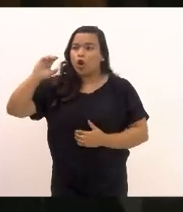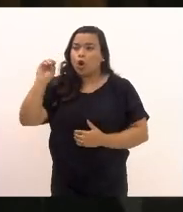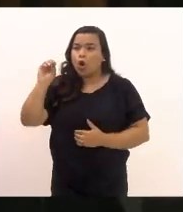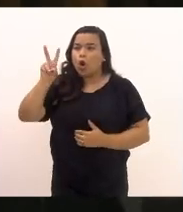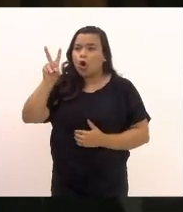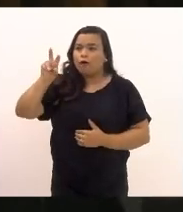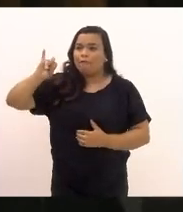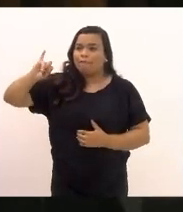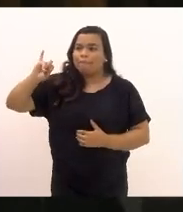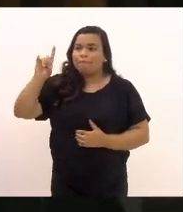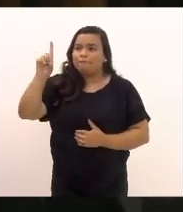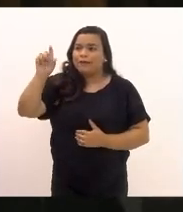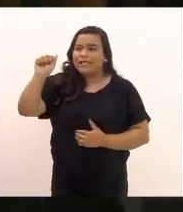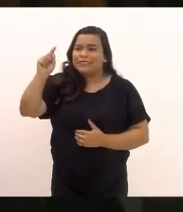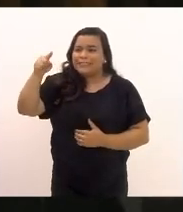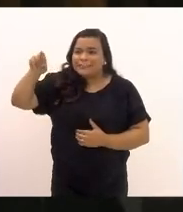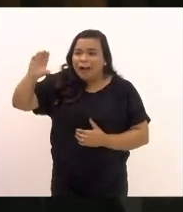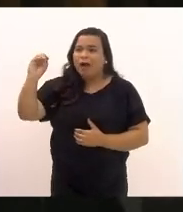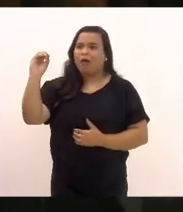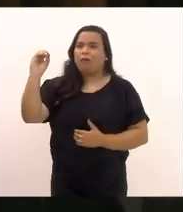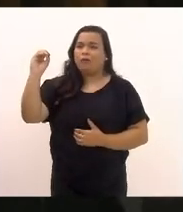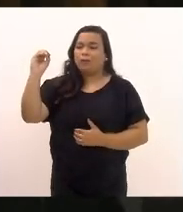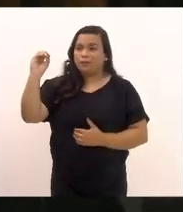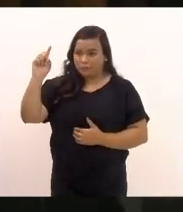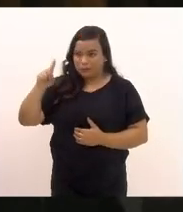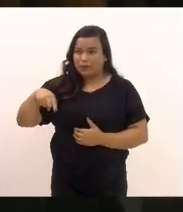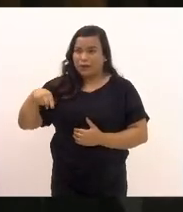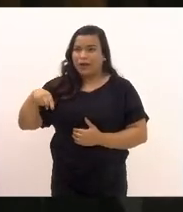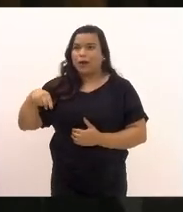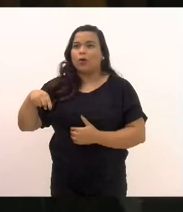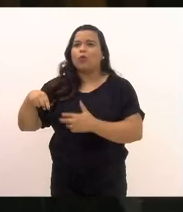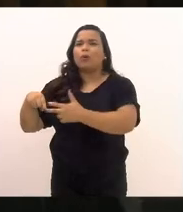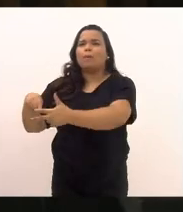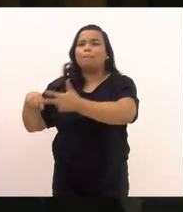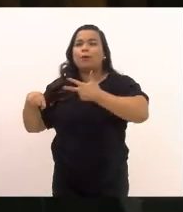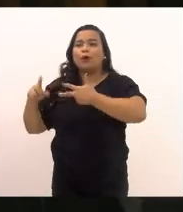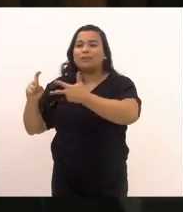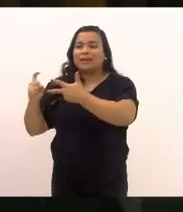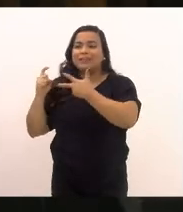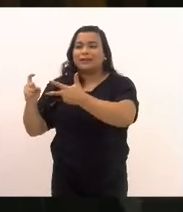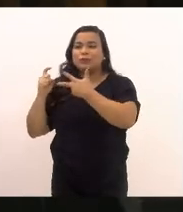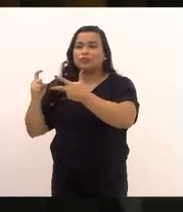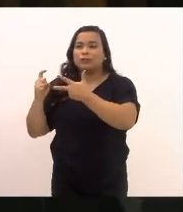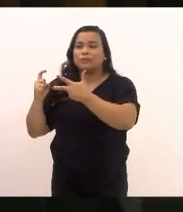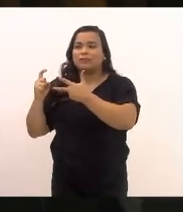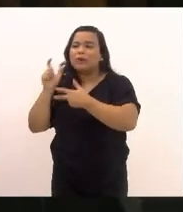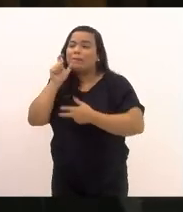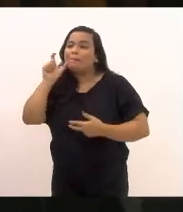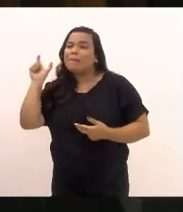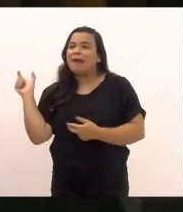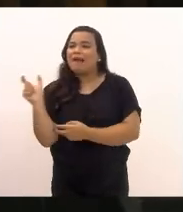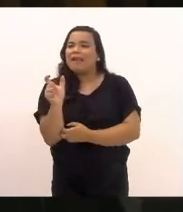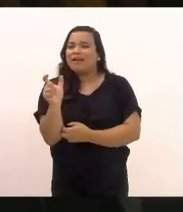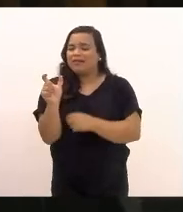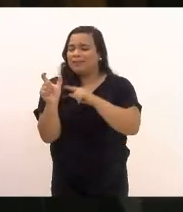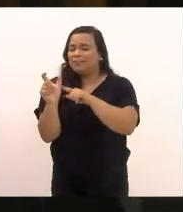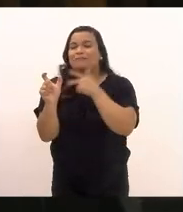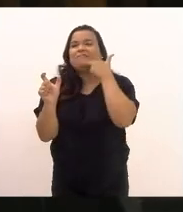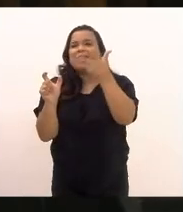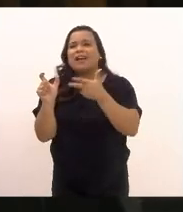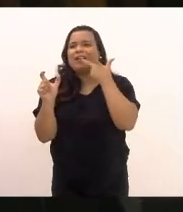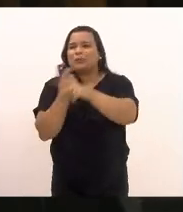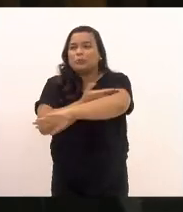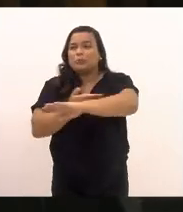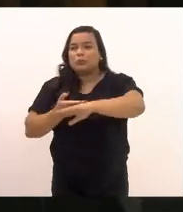como o Poder Executivo, era o apelido levado, o Poder Executivo